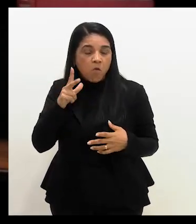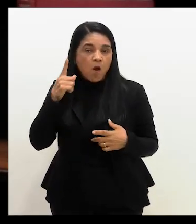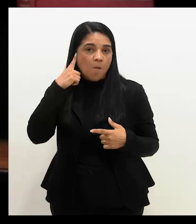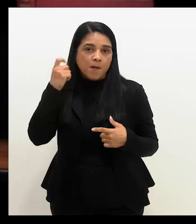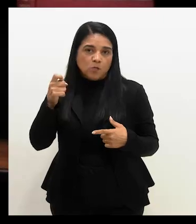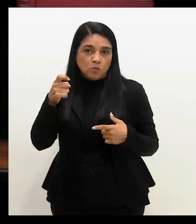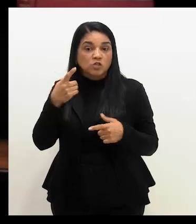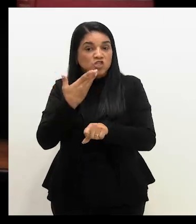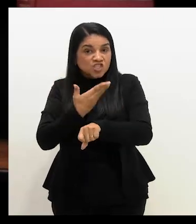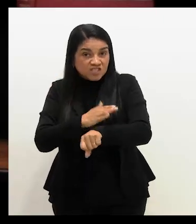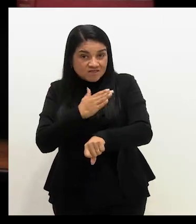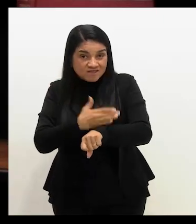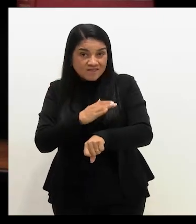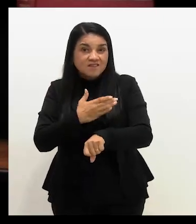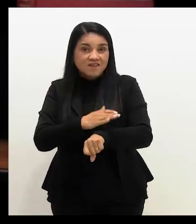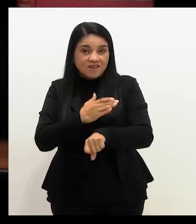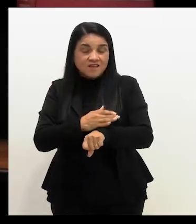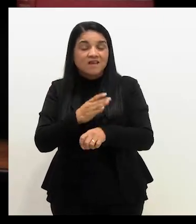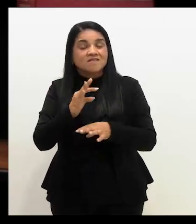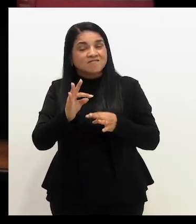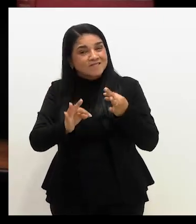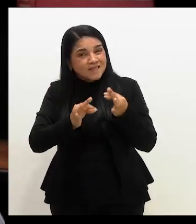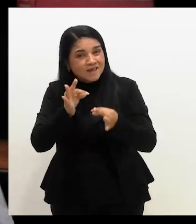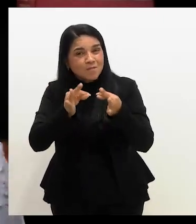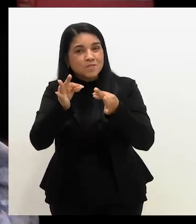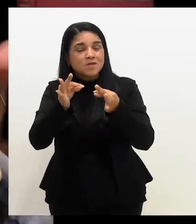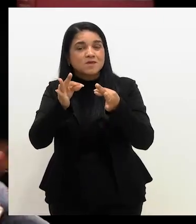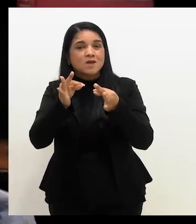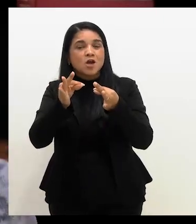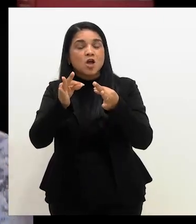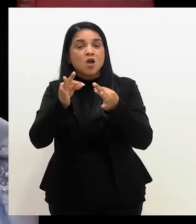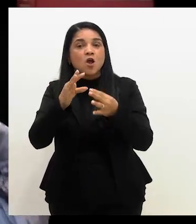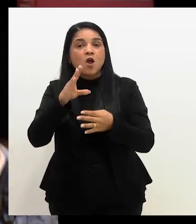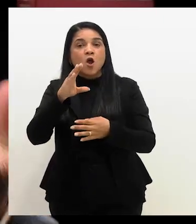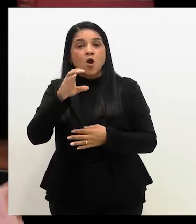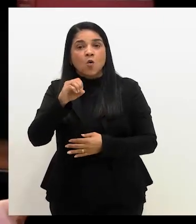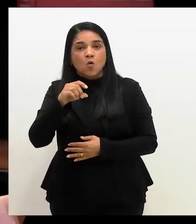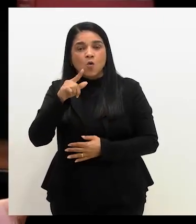faz esse tipo de treinamento com os pacientes. É um treinamento, terapia